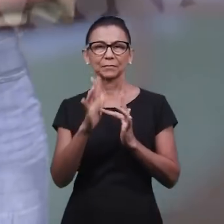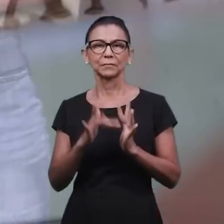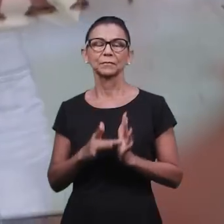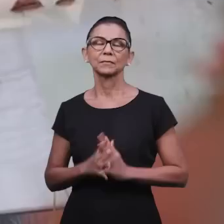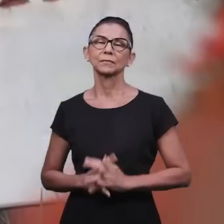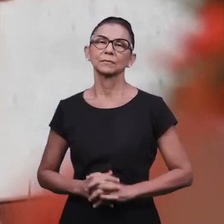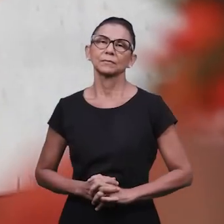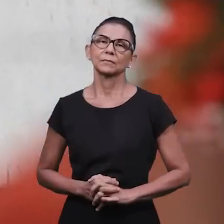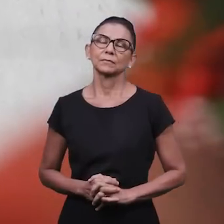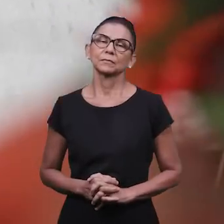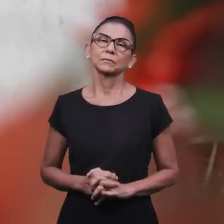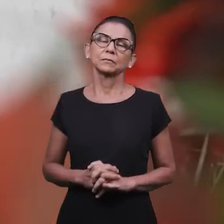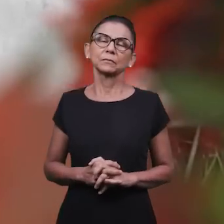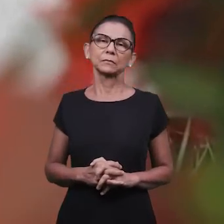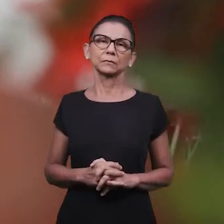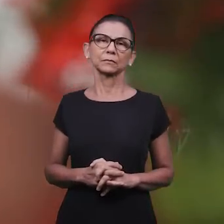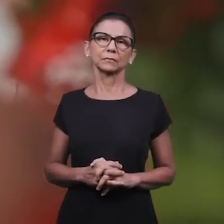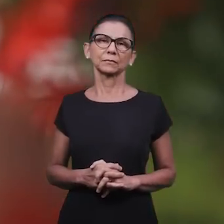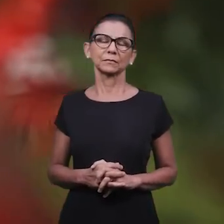Senhor.